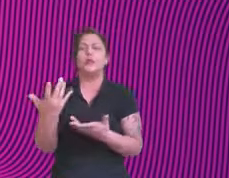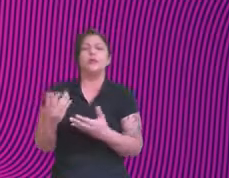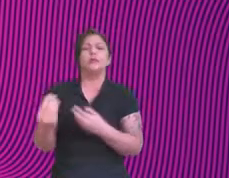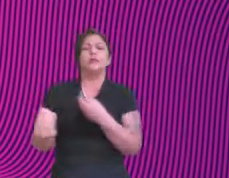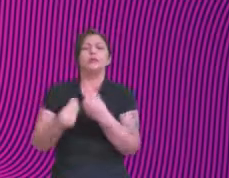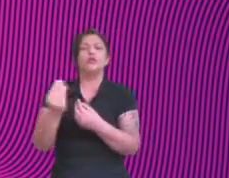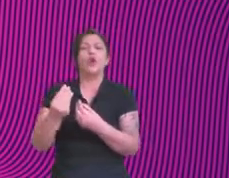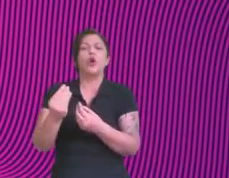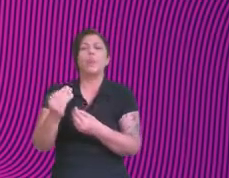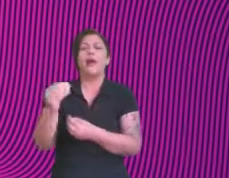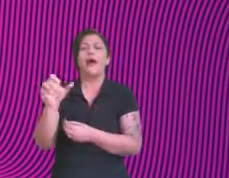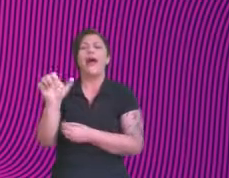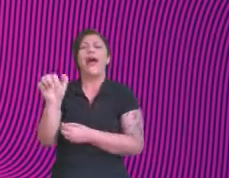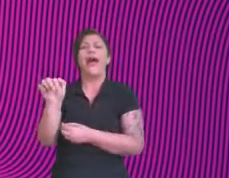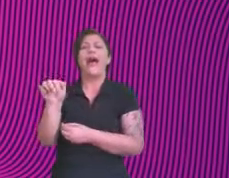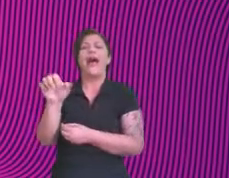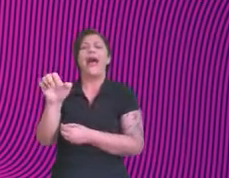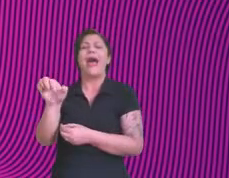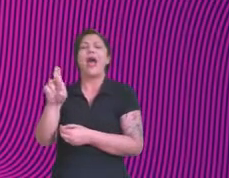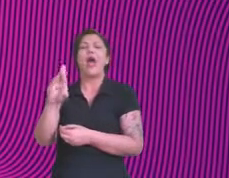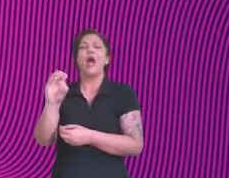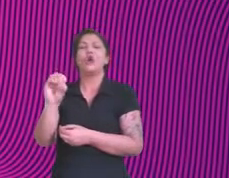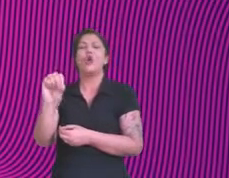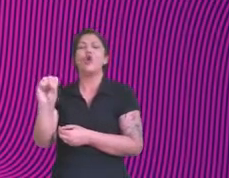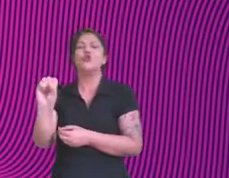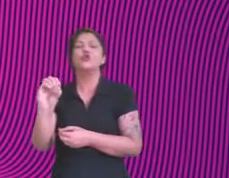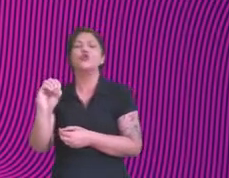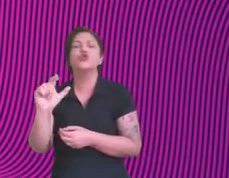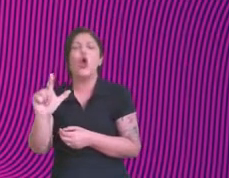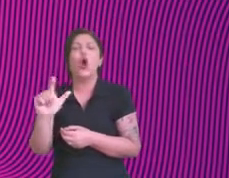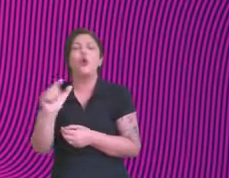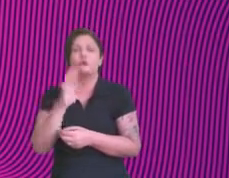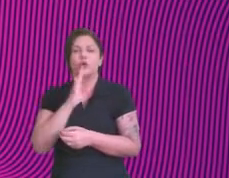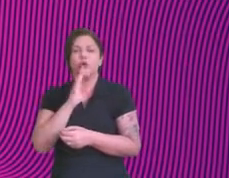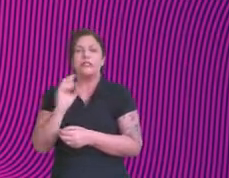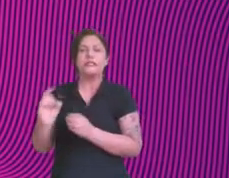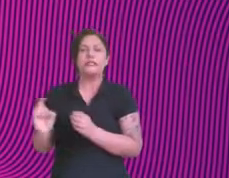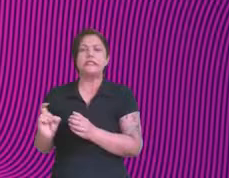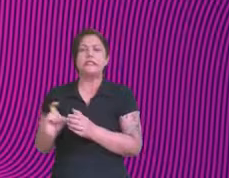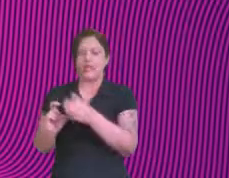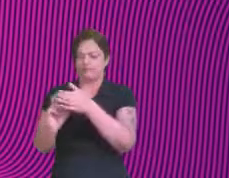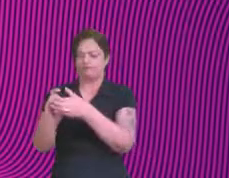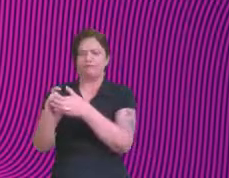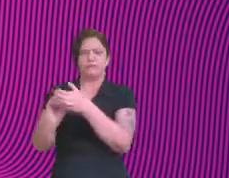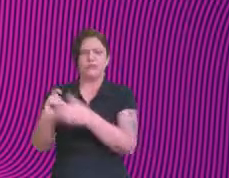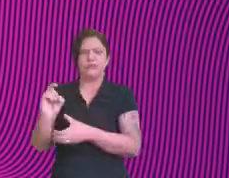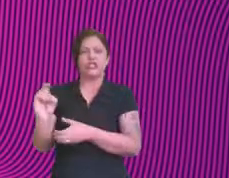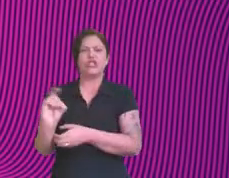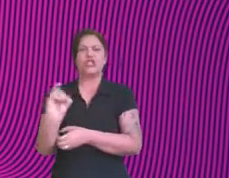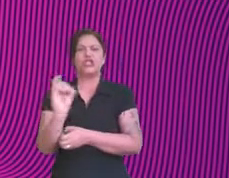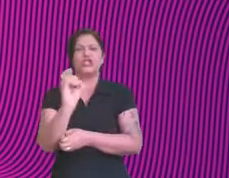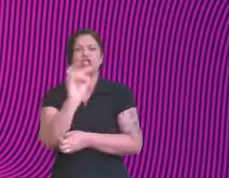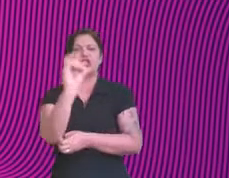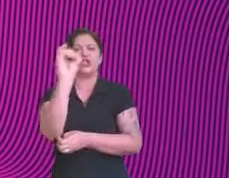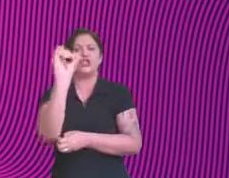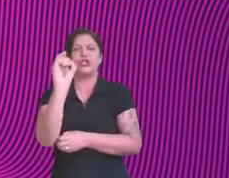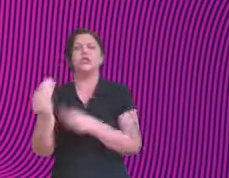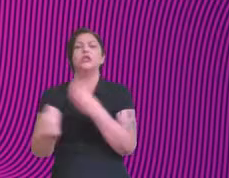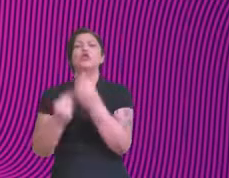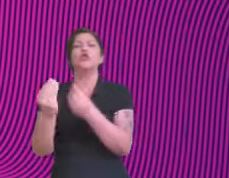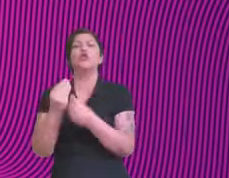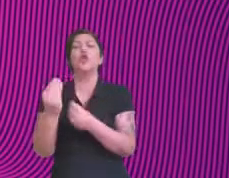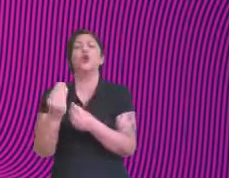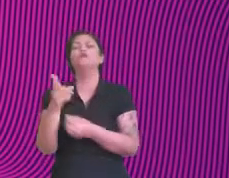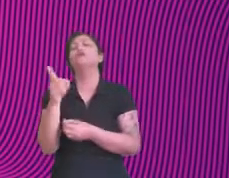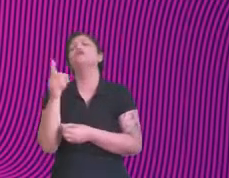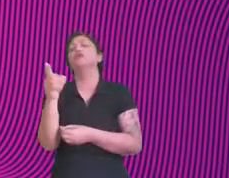peritônio e às vezes algumas áreas de difícil acesso ali, né, pelo pelo líquido ali, você teria um benefício com